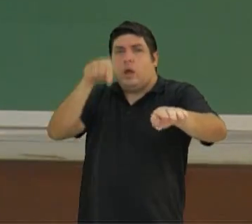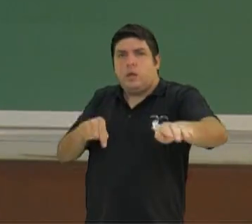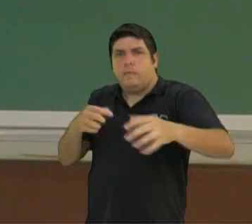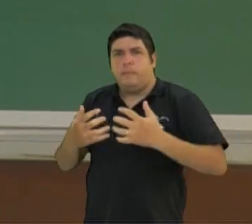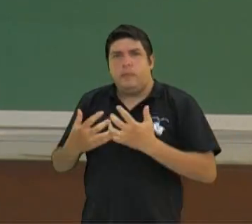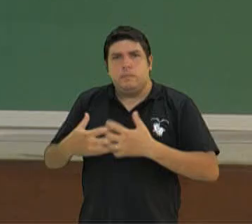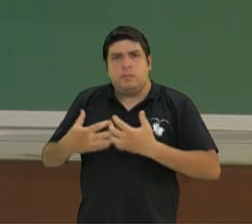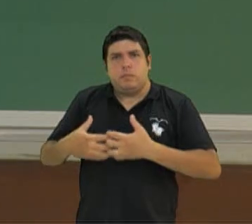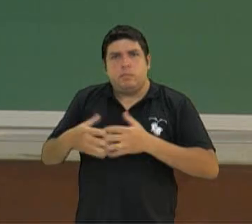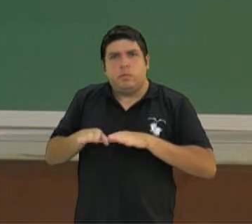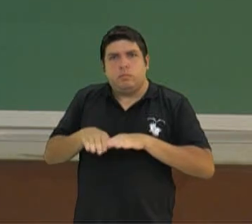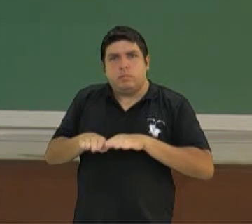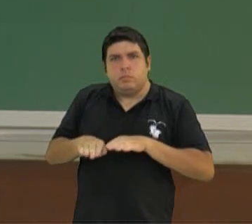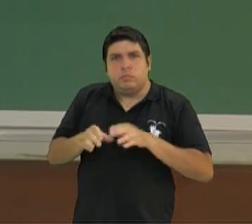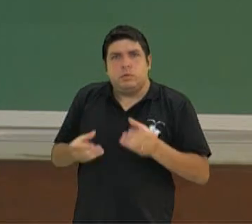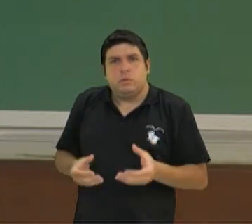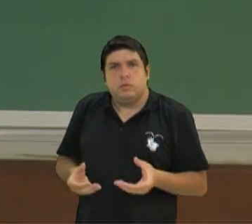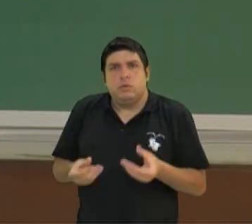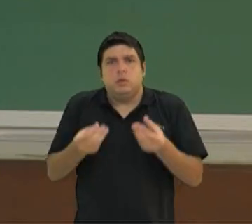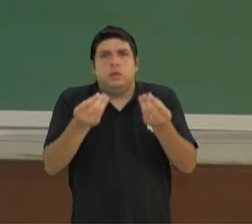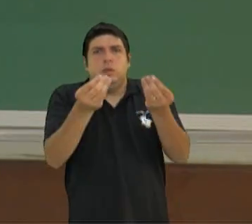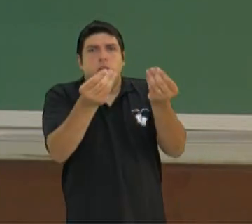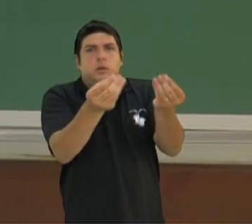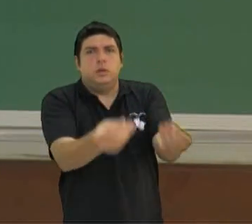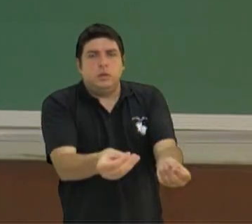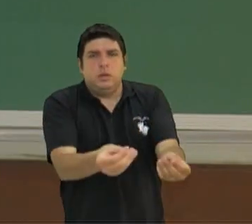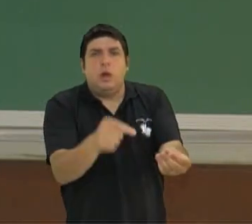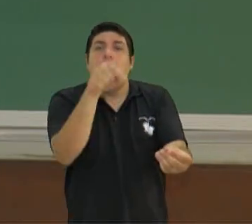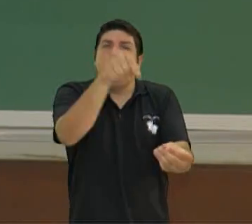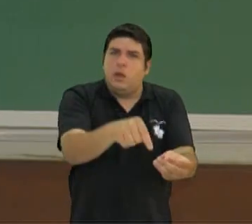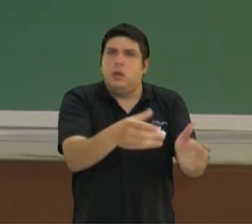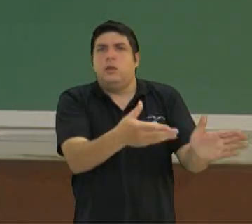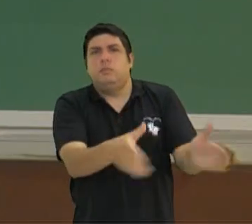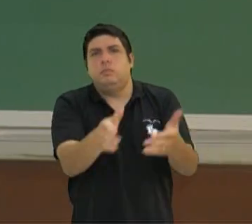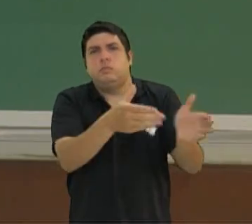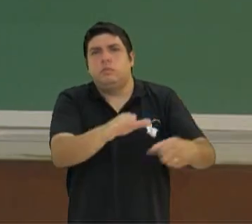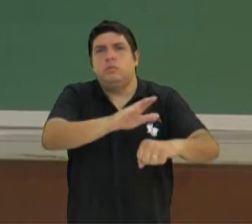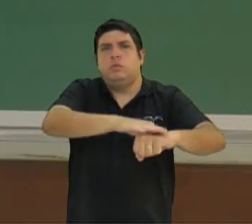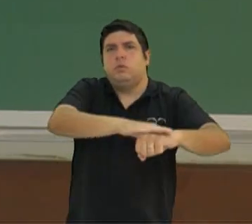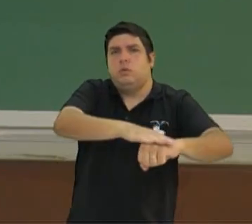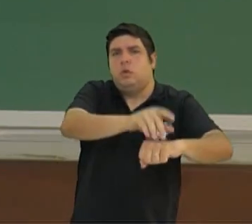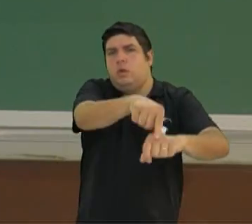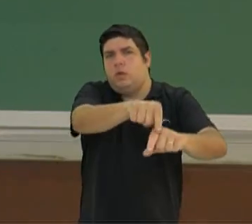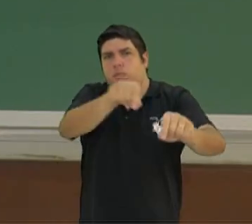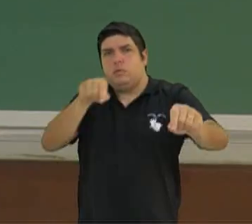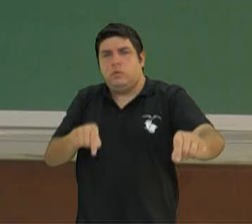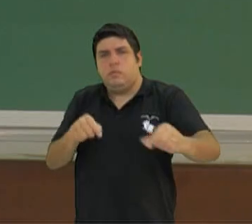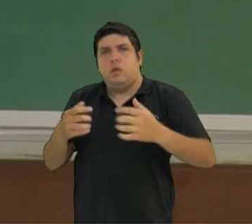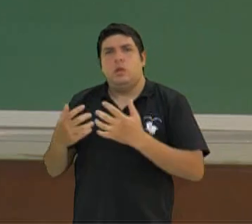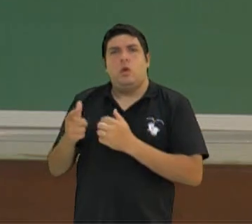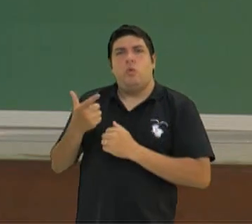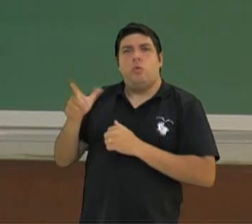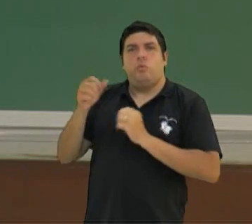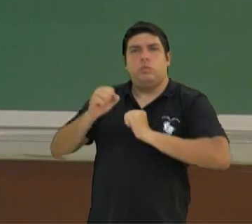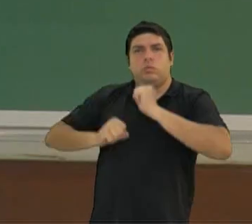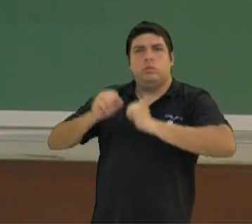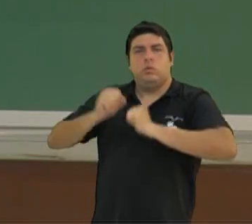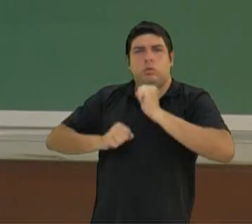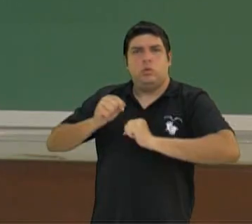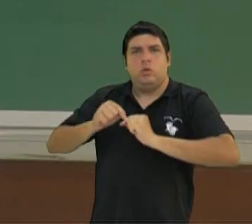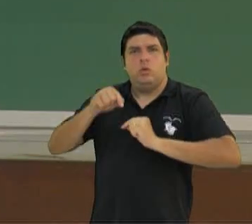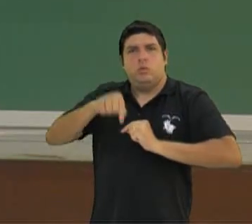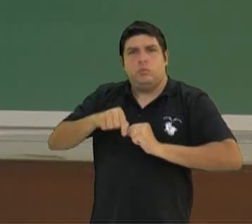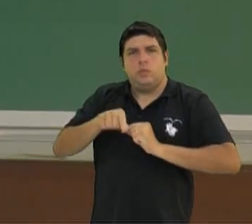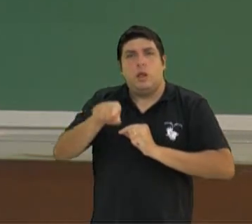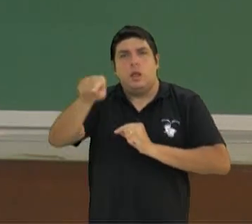indústria dos bens intermediários. Aquela máquina que é usada na fábrica de tecidos, outra indústria teve que fazer. Por isso a